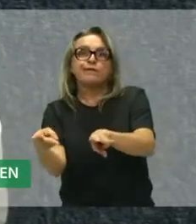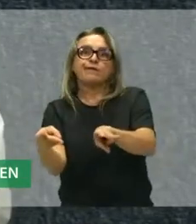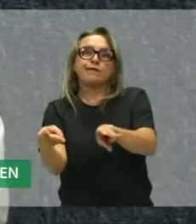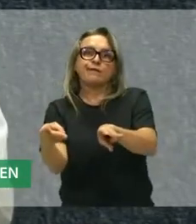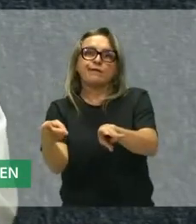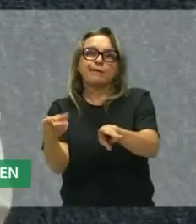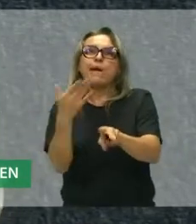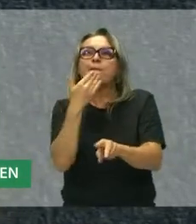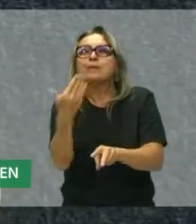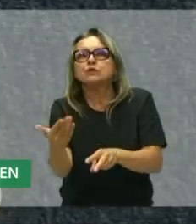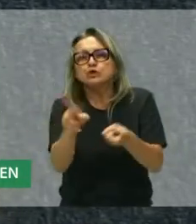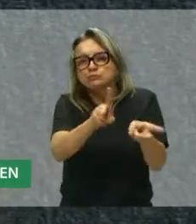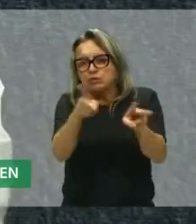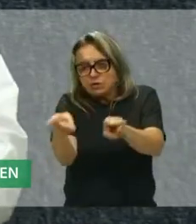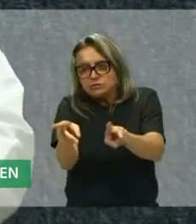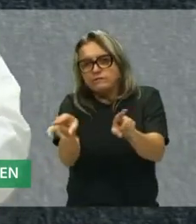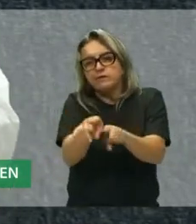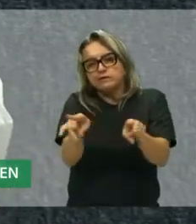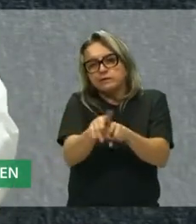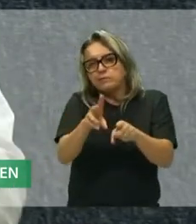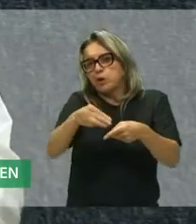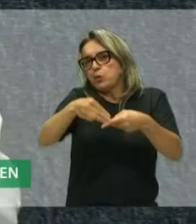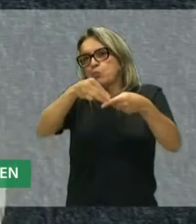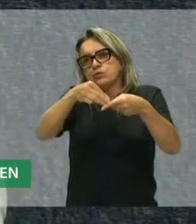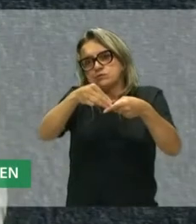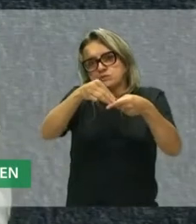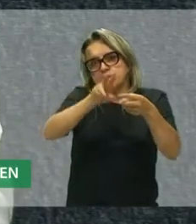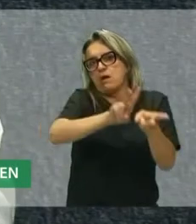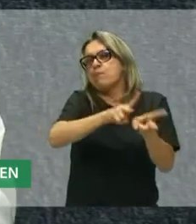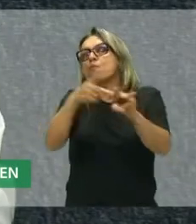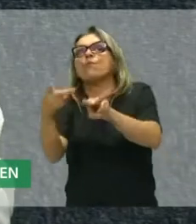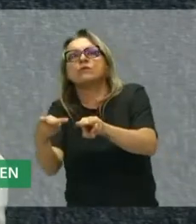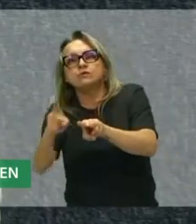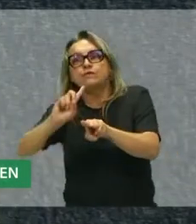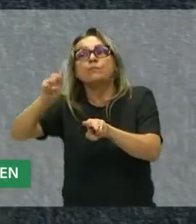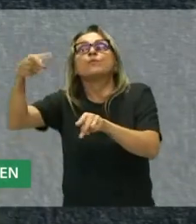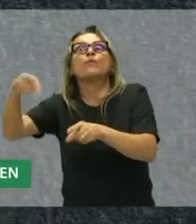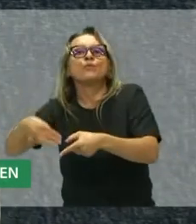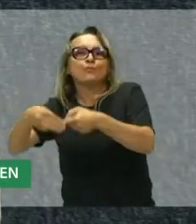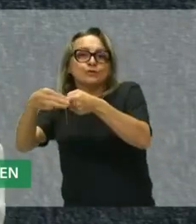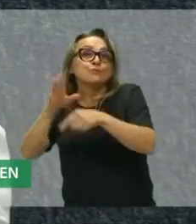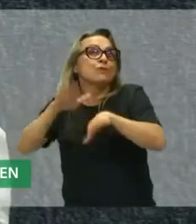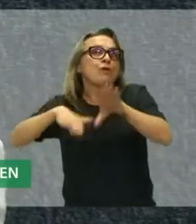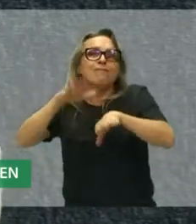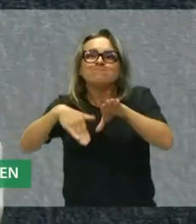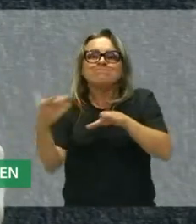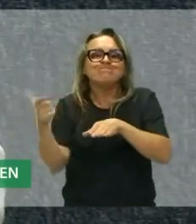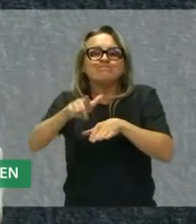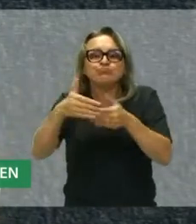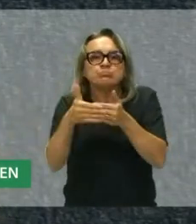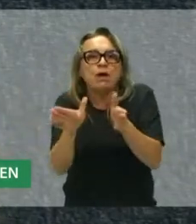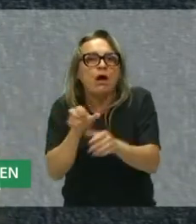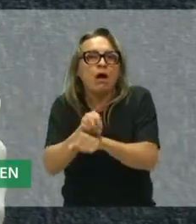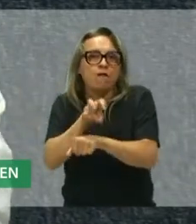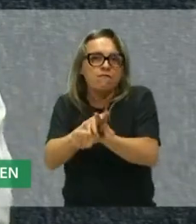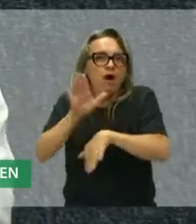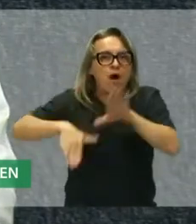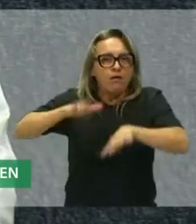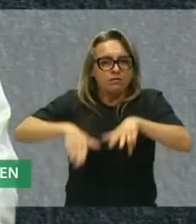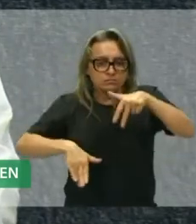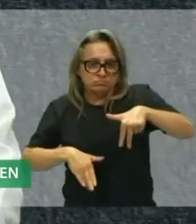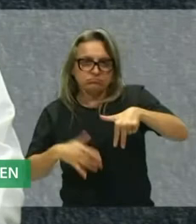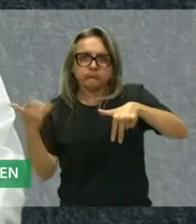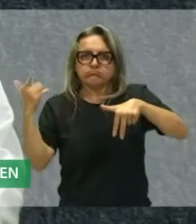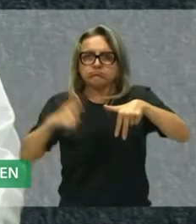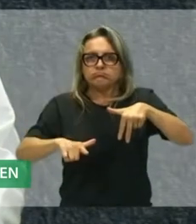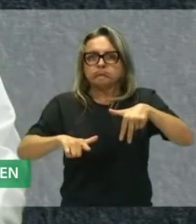a transferência e o município, a Crifós, não consegue abrir vaga para esse paciente, ou esse paciente não pode